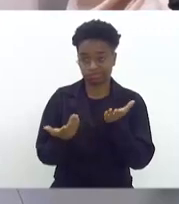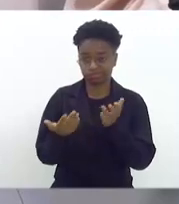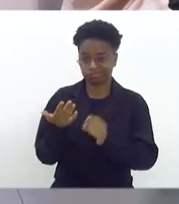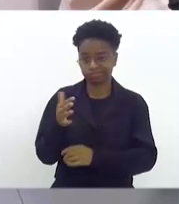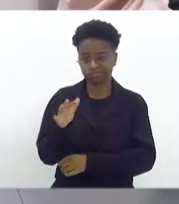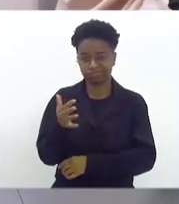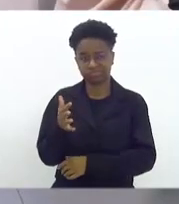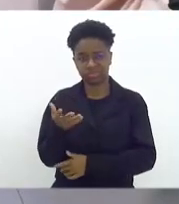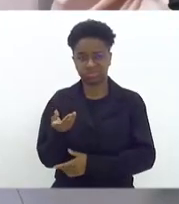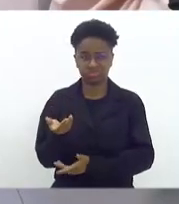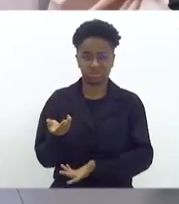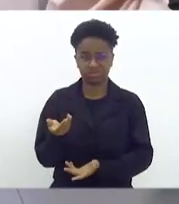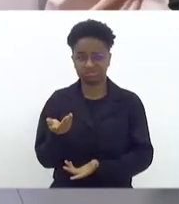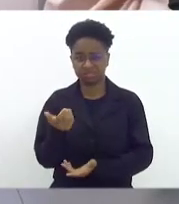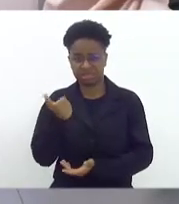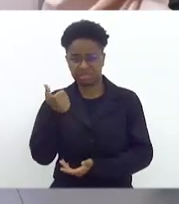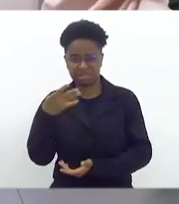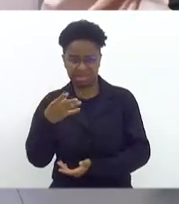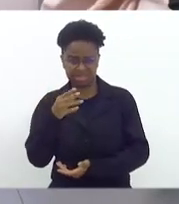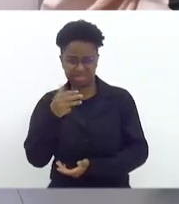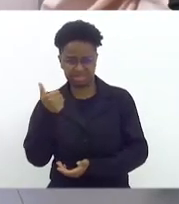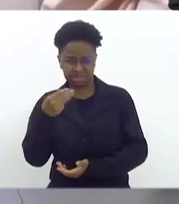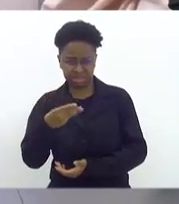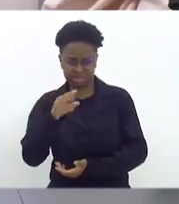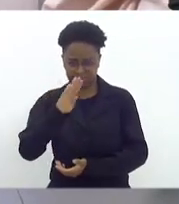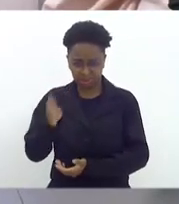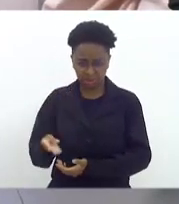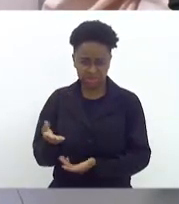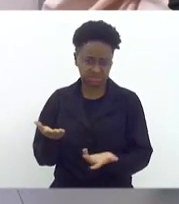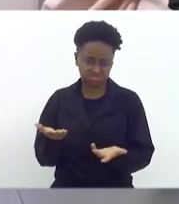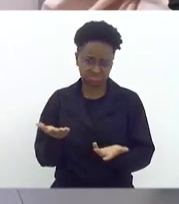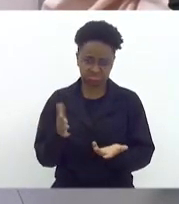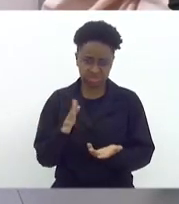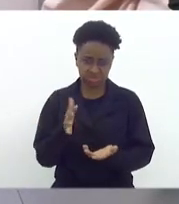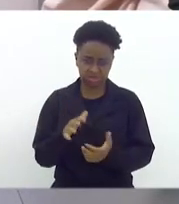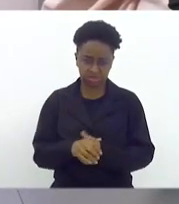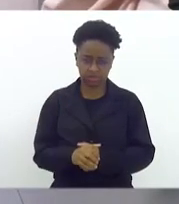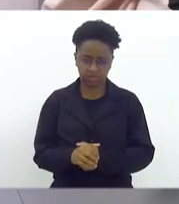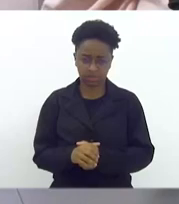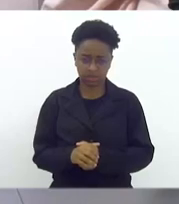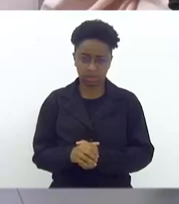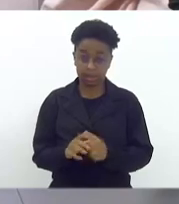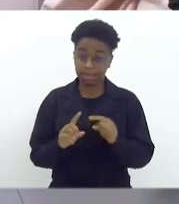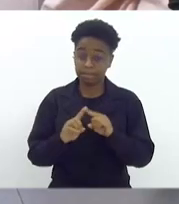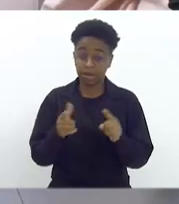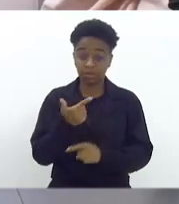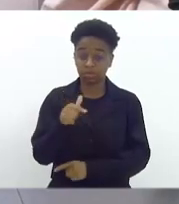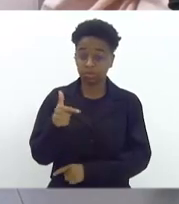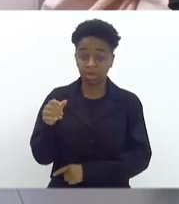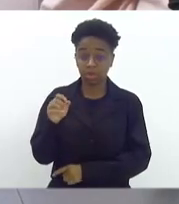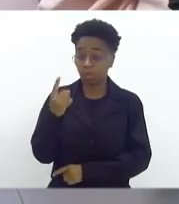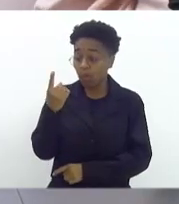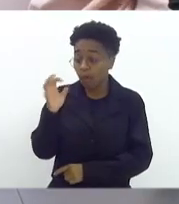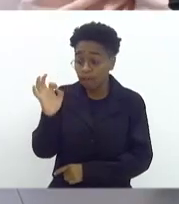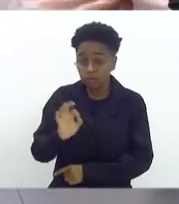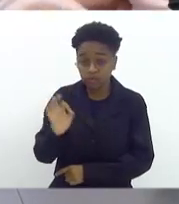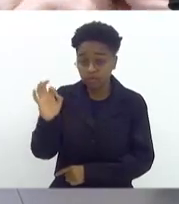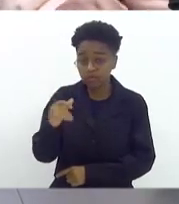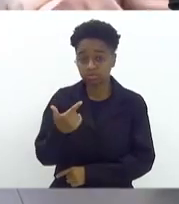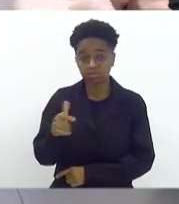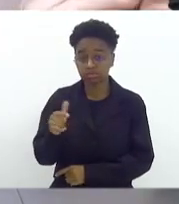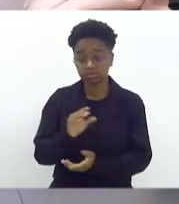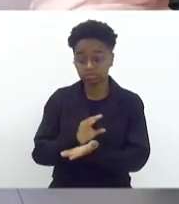a 13 bi 13 bilhões Você não tem um por cento desse orçamento